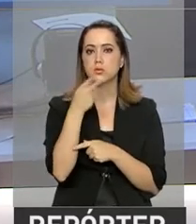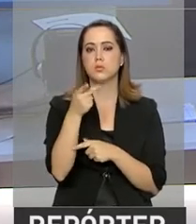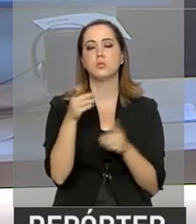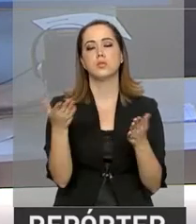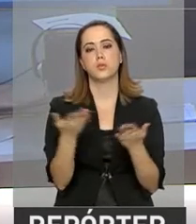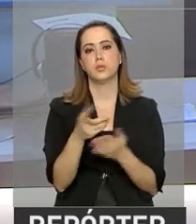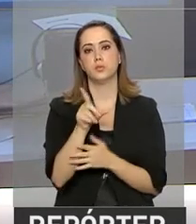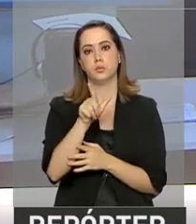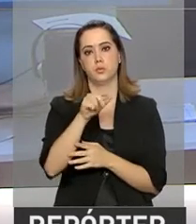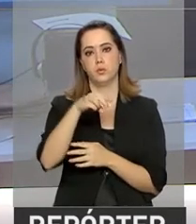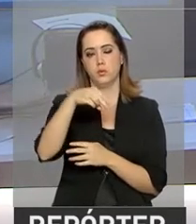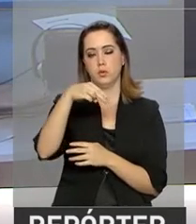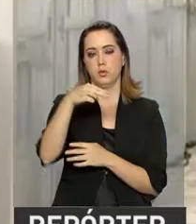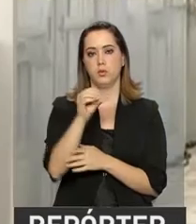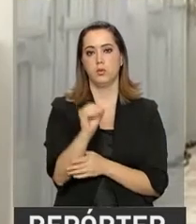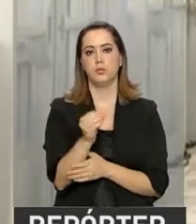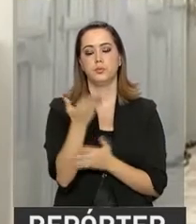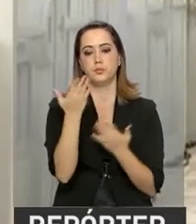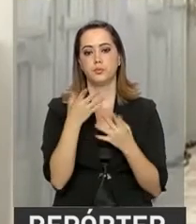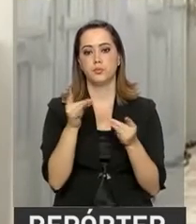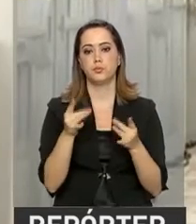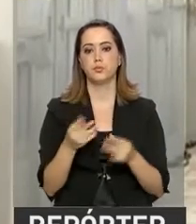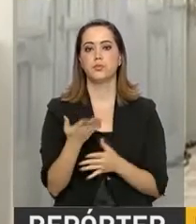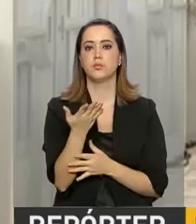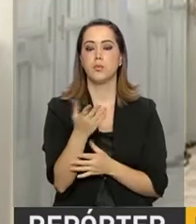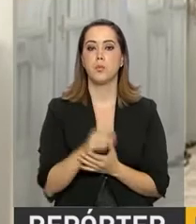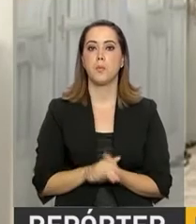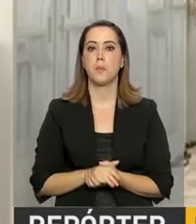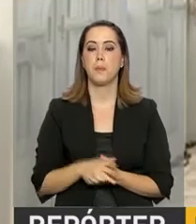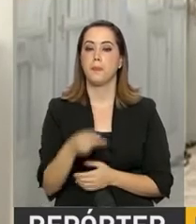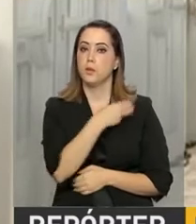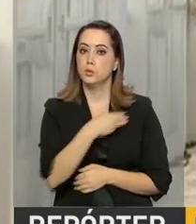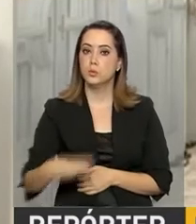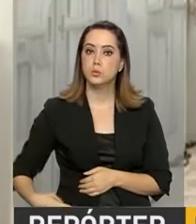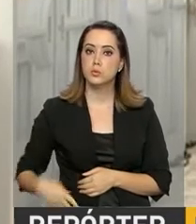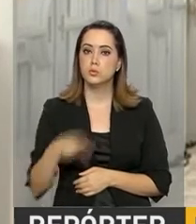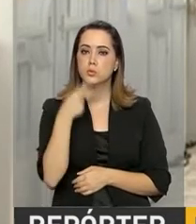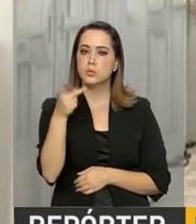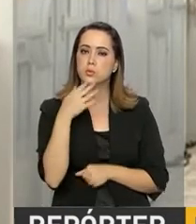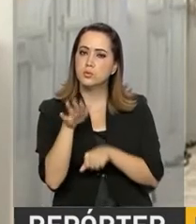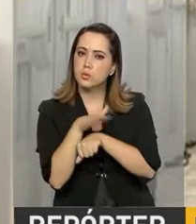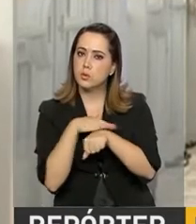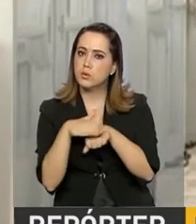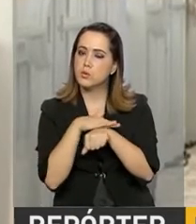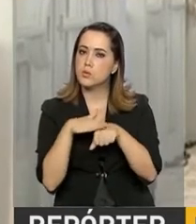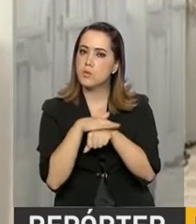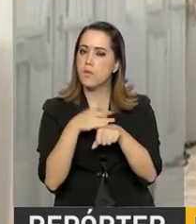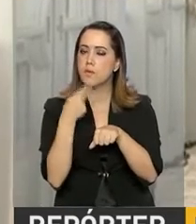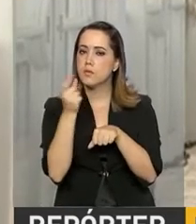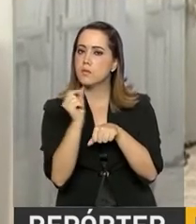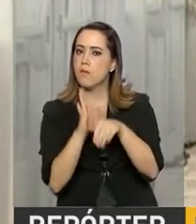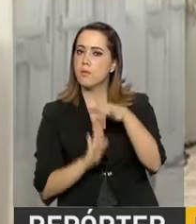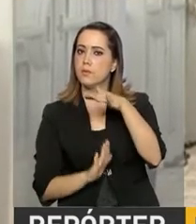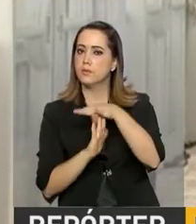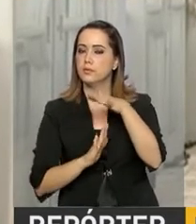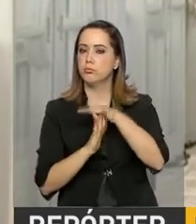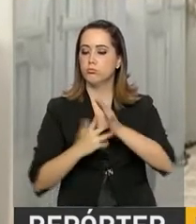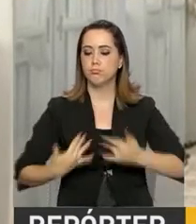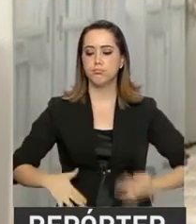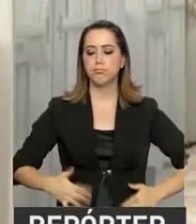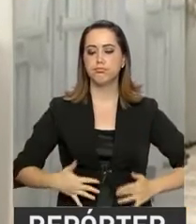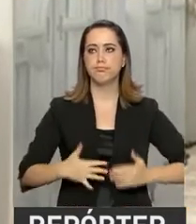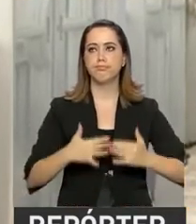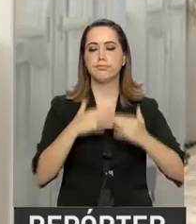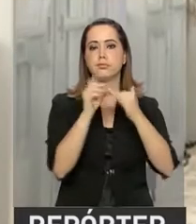traz pra gente as informações em ricky meirelles afirmou que as conversas em torno do teto de aumento de gastos tanto do